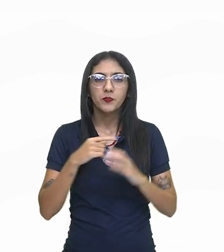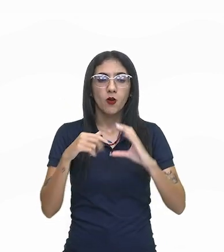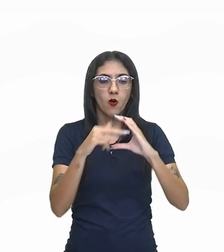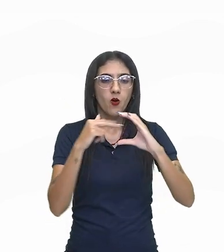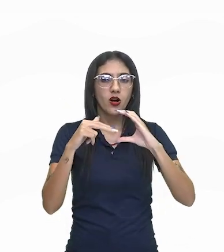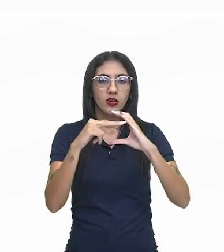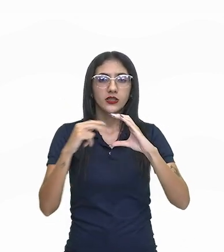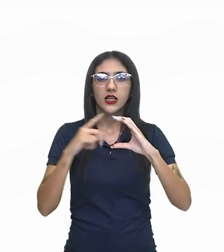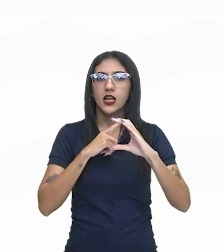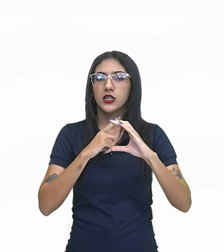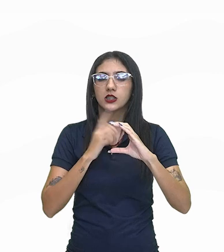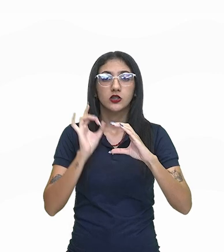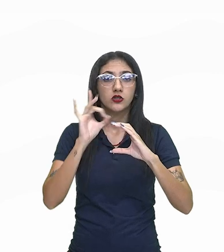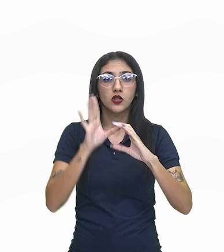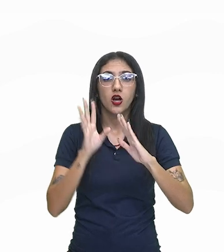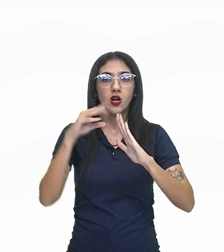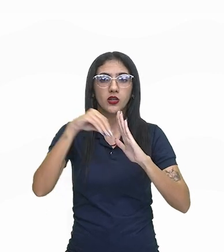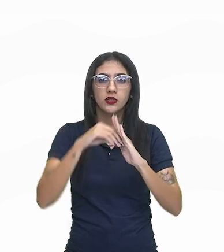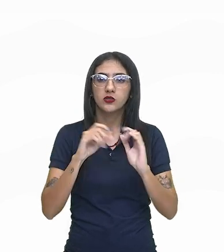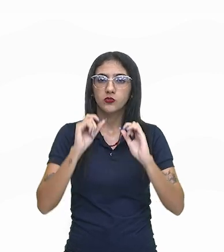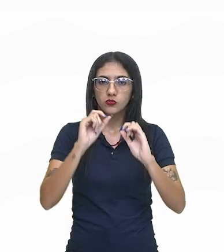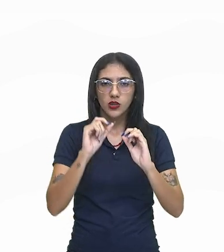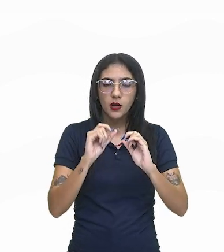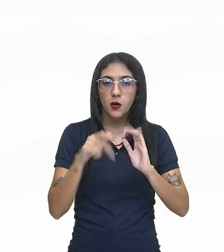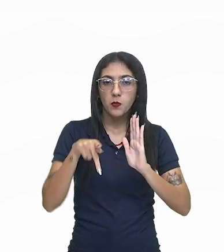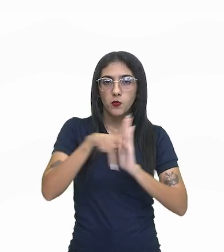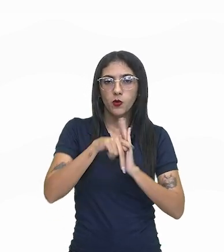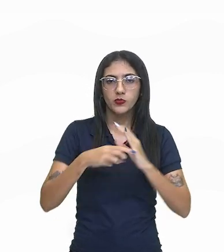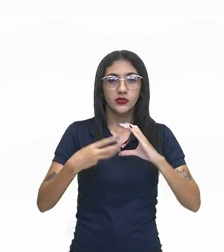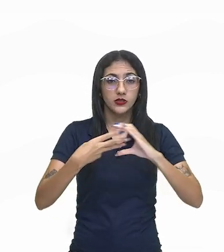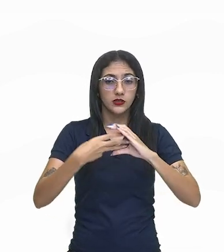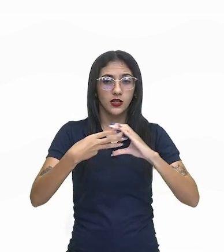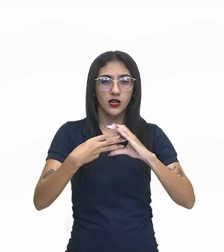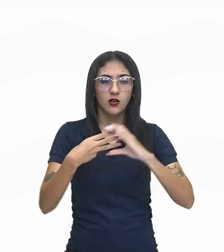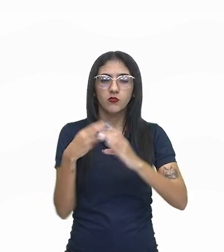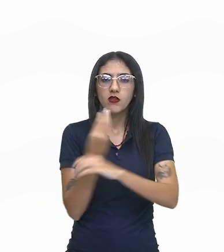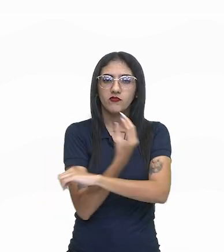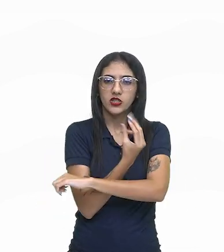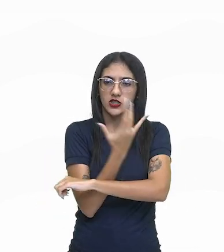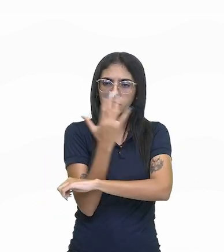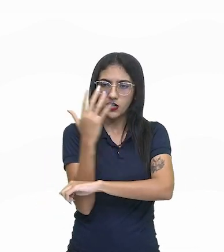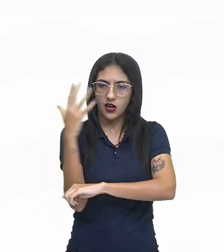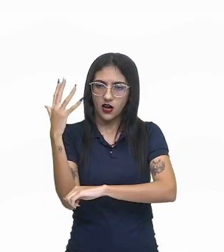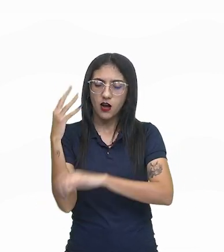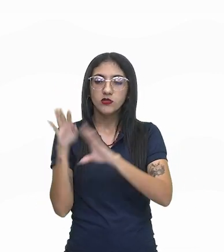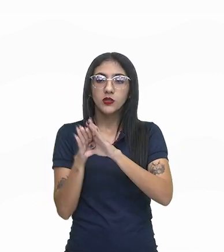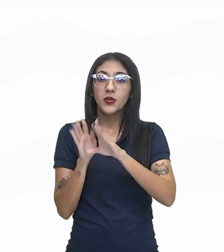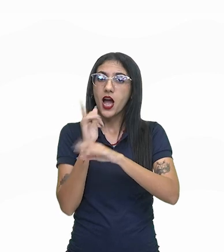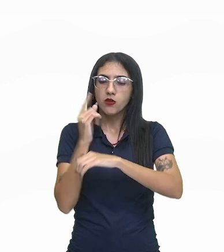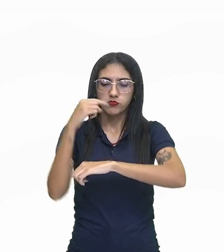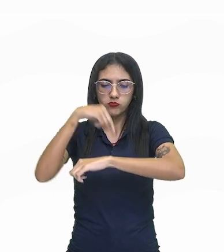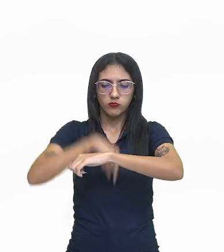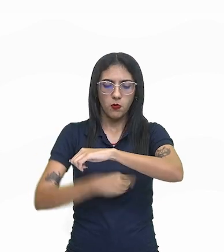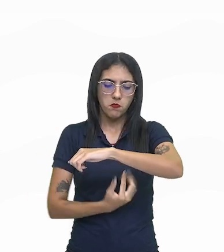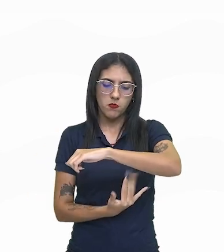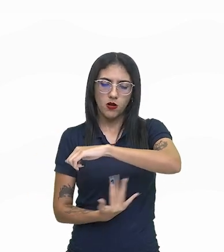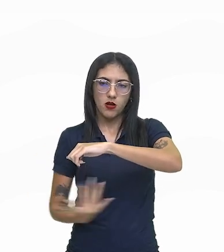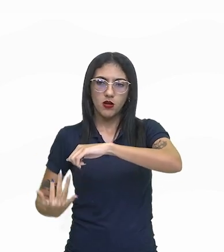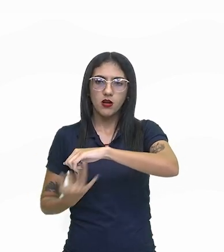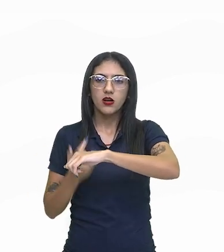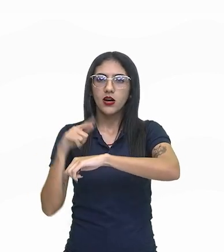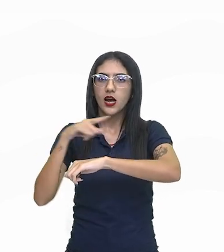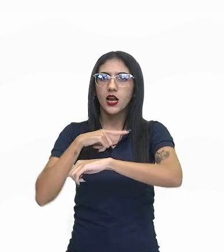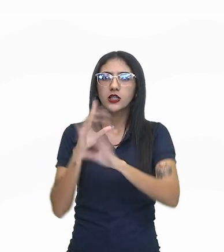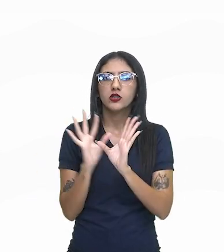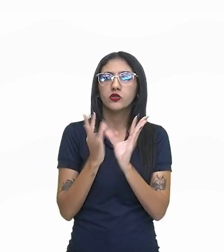que ocorrem apenas, como eu falei para vocês, nas células vegetais, em algas, né, também, e são ricas em